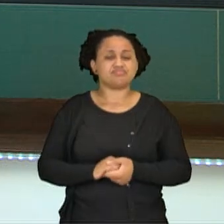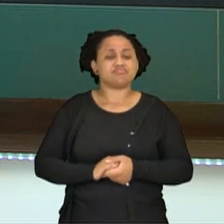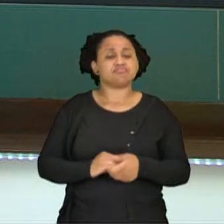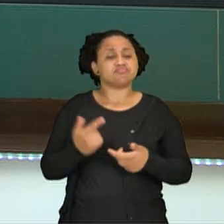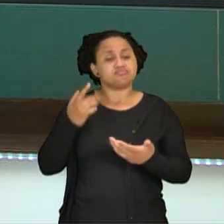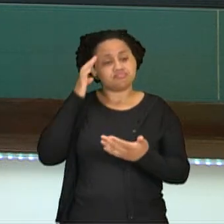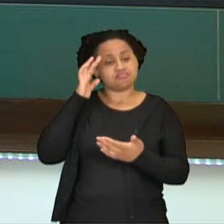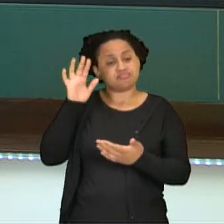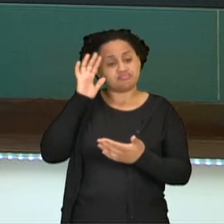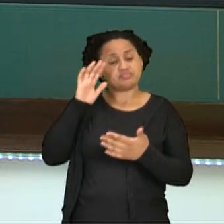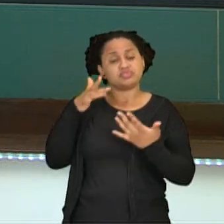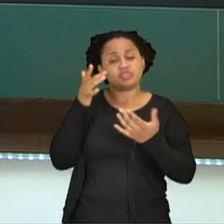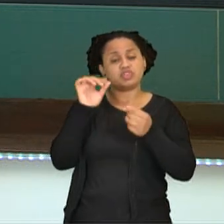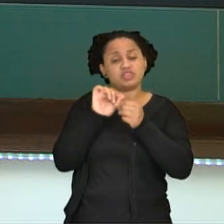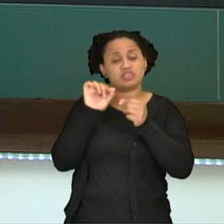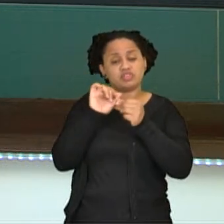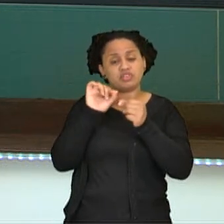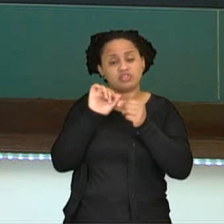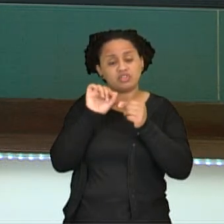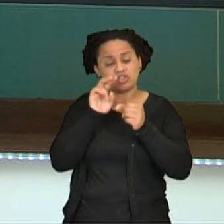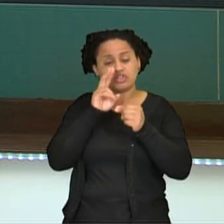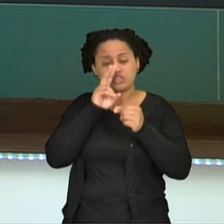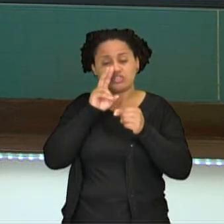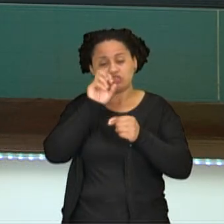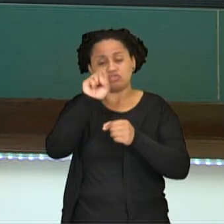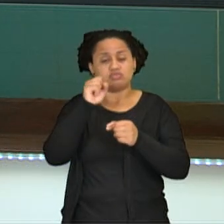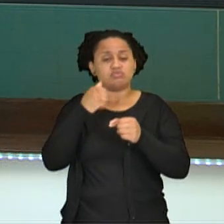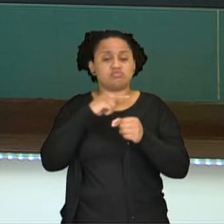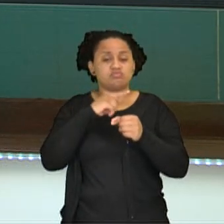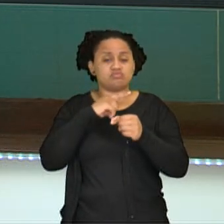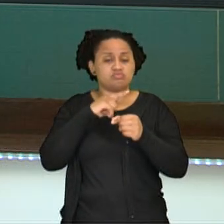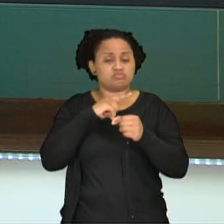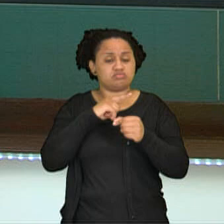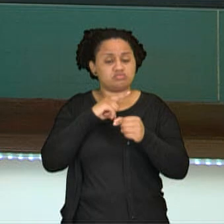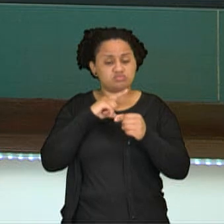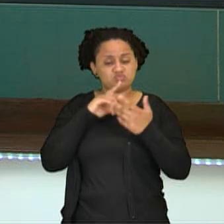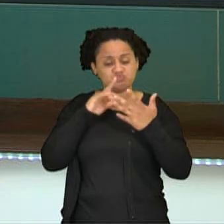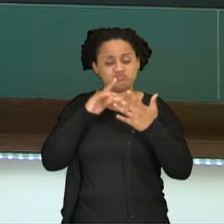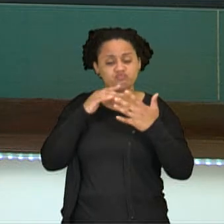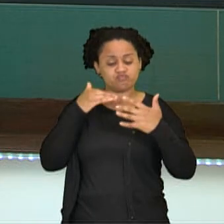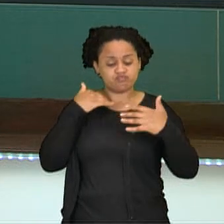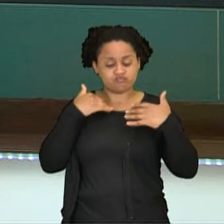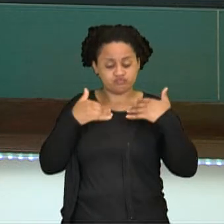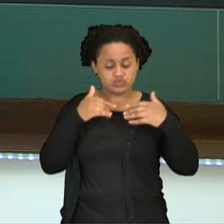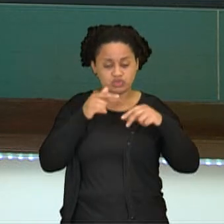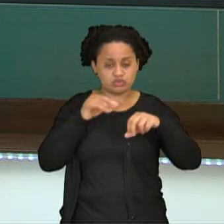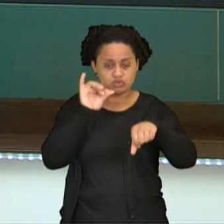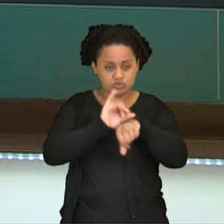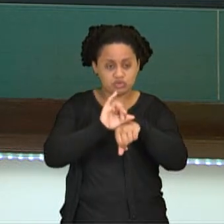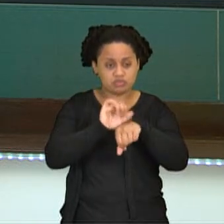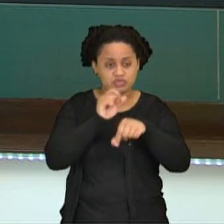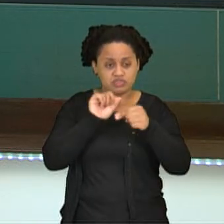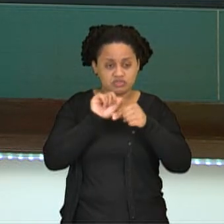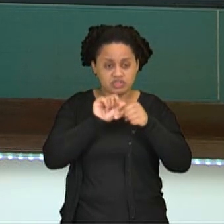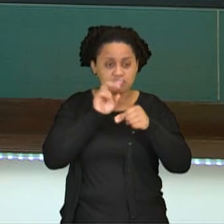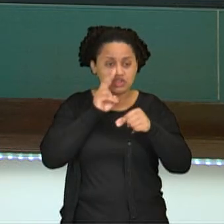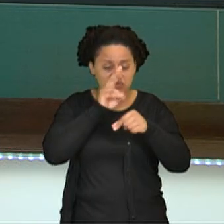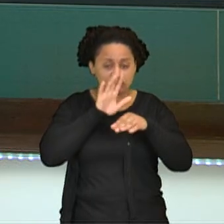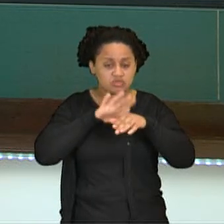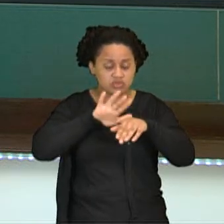Imagine quando você vai aplicar uma força num corpo. Se você efetuar tamanha força, você vai acelerar esse